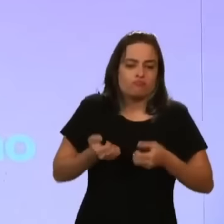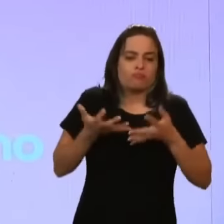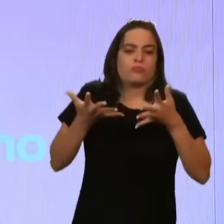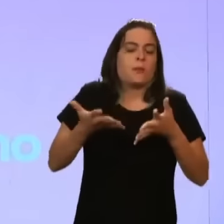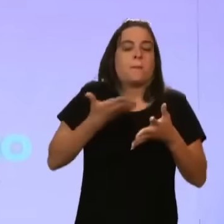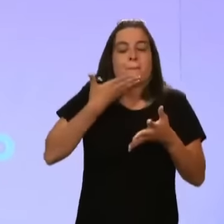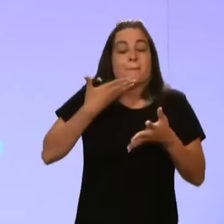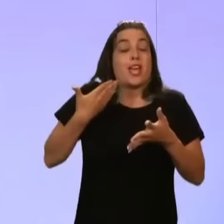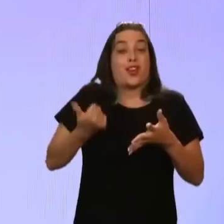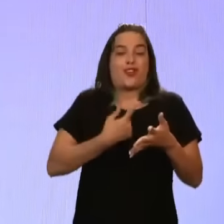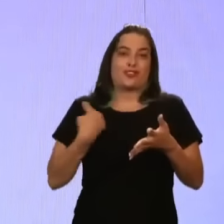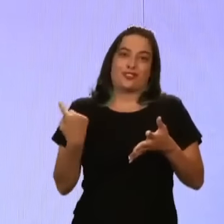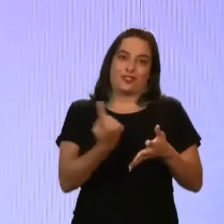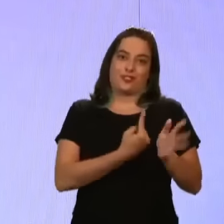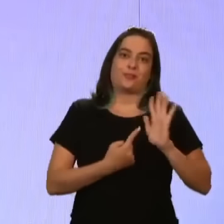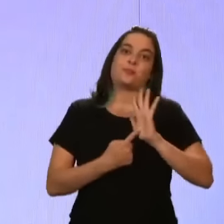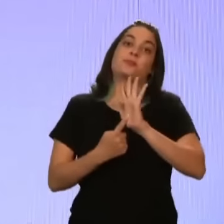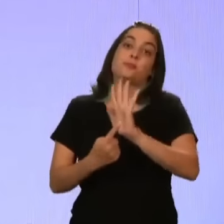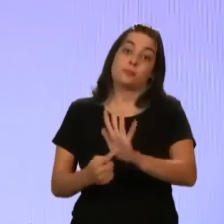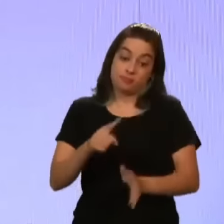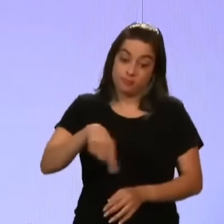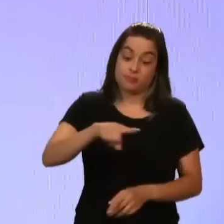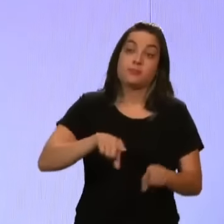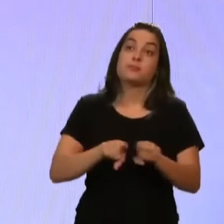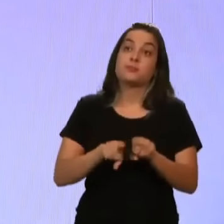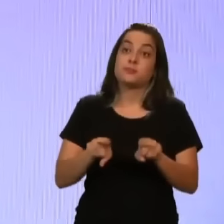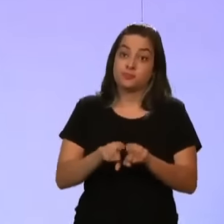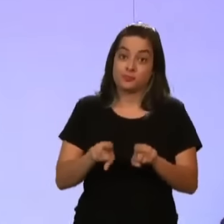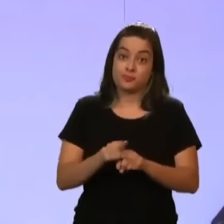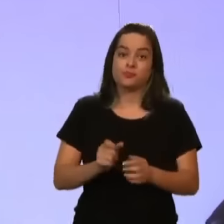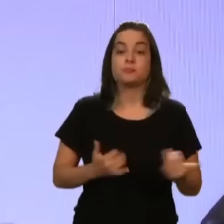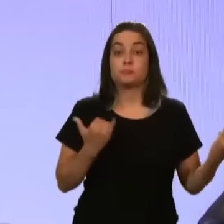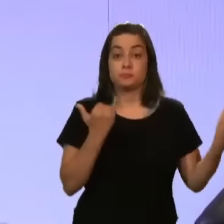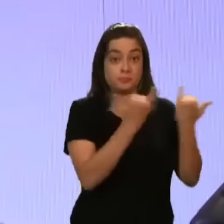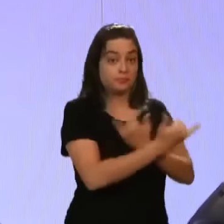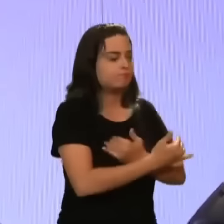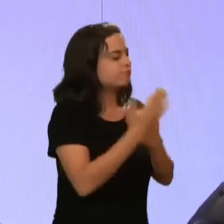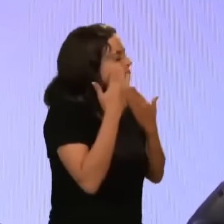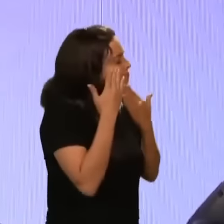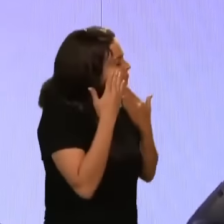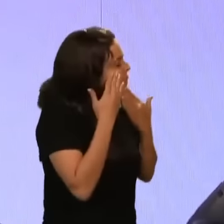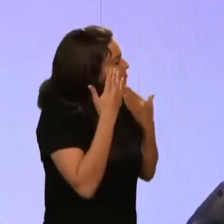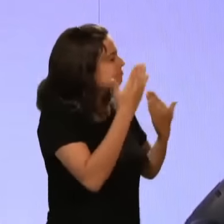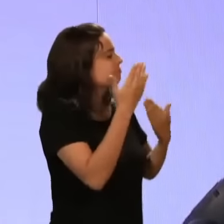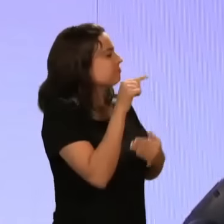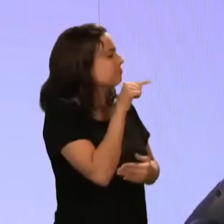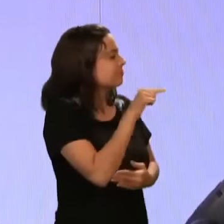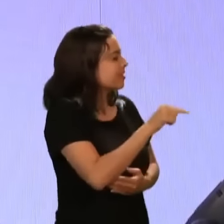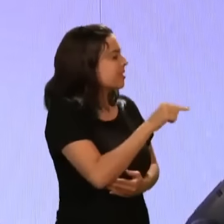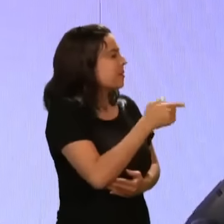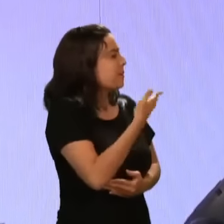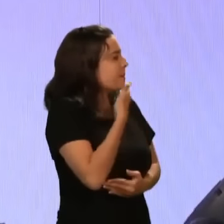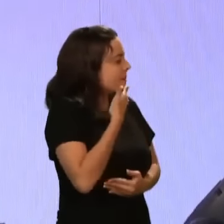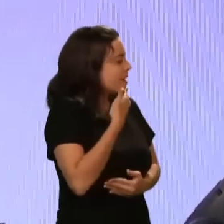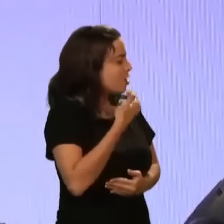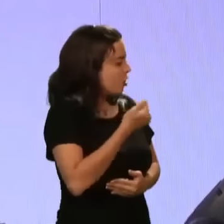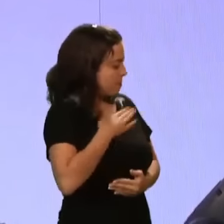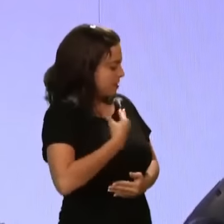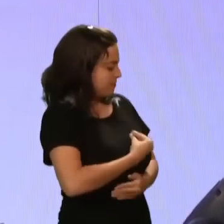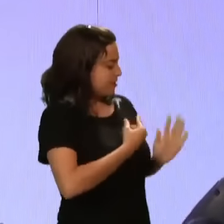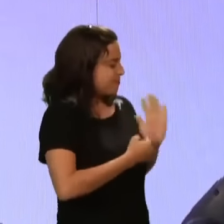de melhor em nós e neles. Fala para a amiga aí do seu lado, fala, amiga, obrigada, porque você traz o melhor que existe dentro de